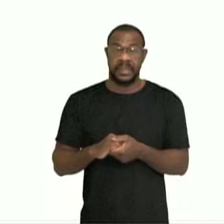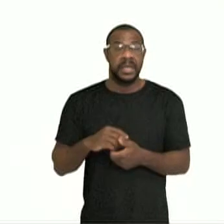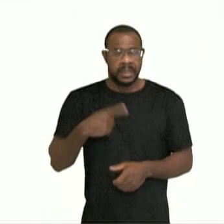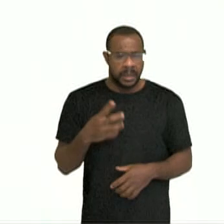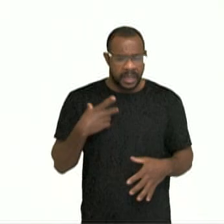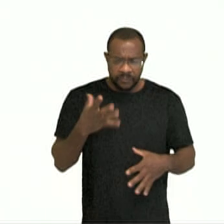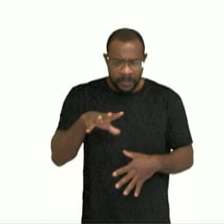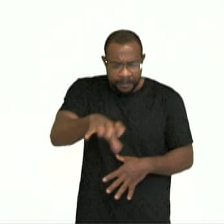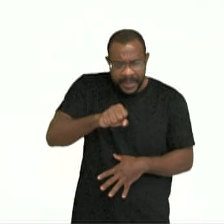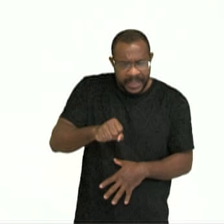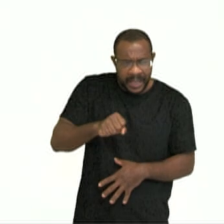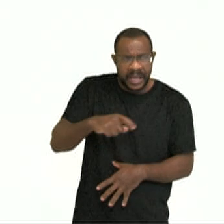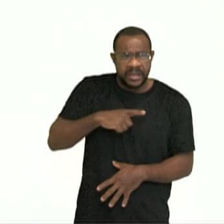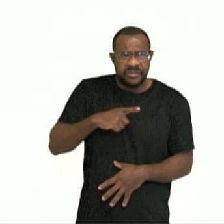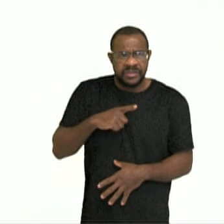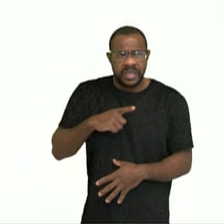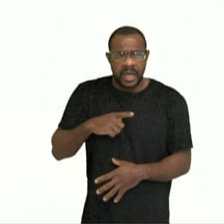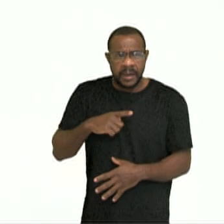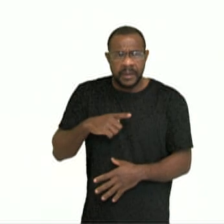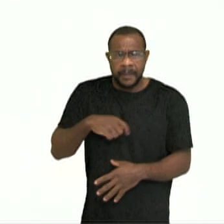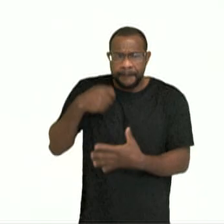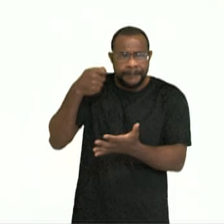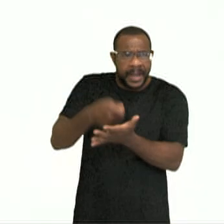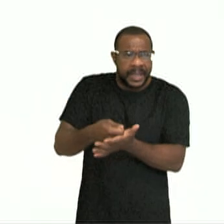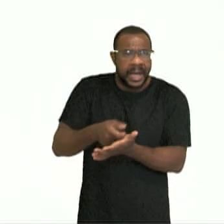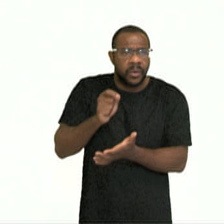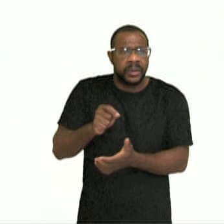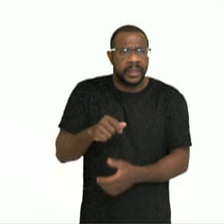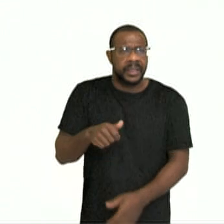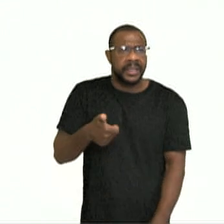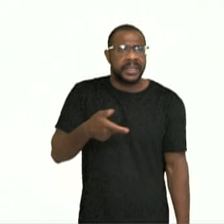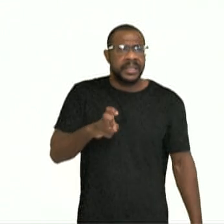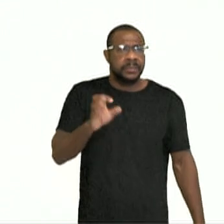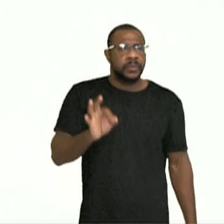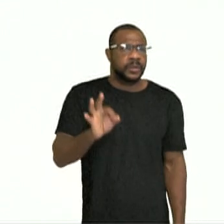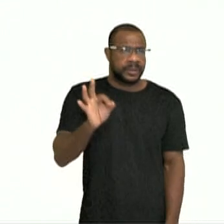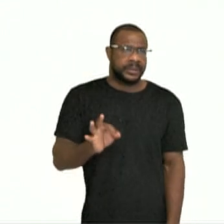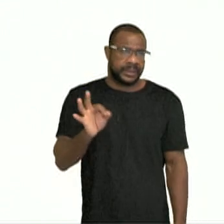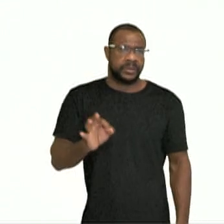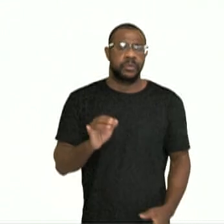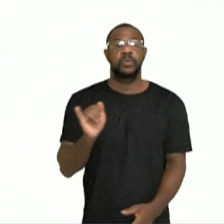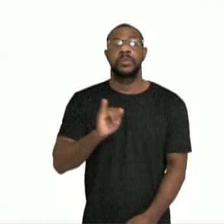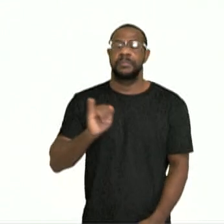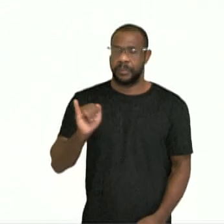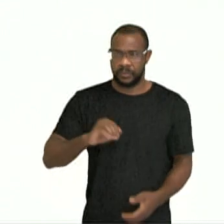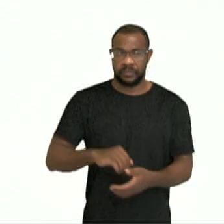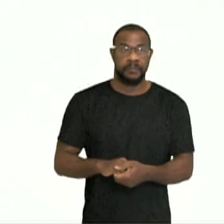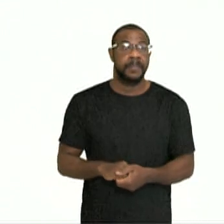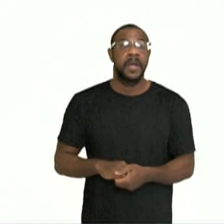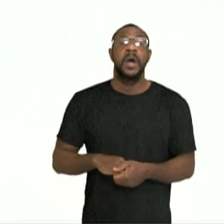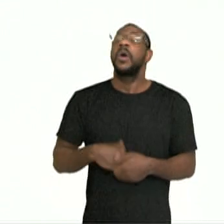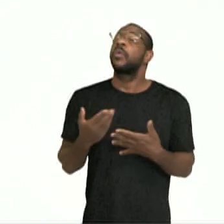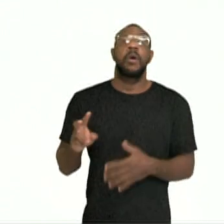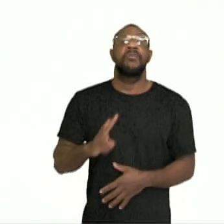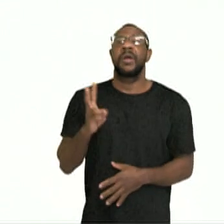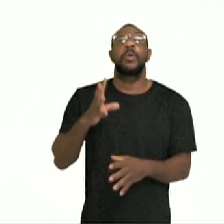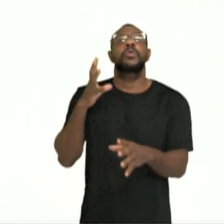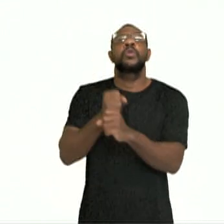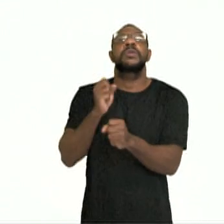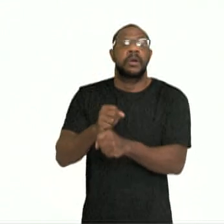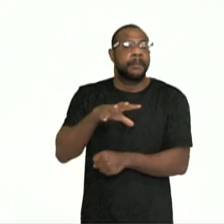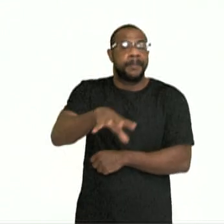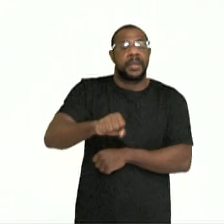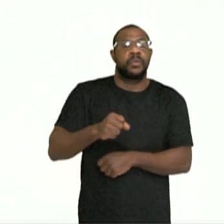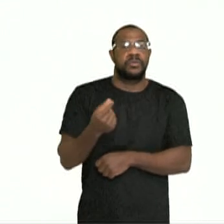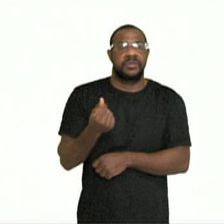de renda sobre a rentabilidade. Qual foi o valor total sacado pela Isabelle? Ou seja,